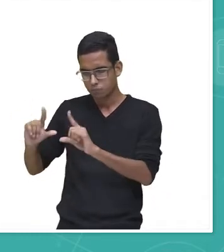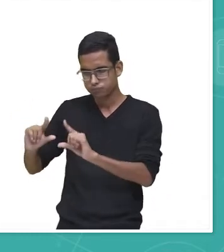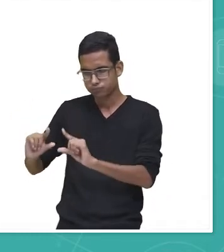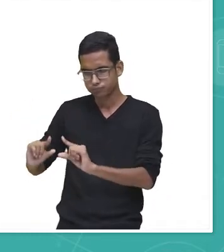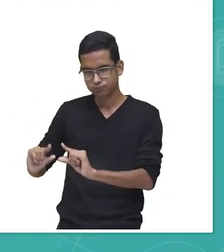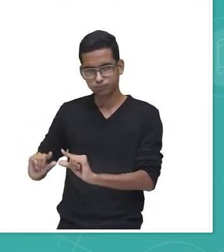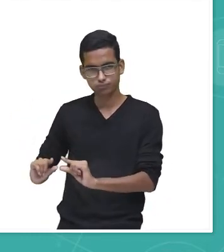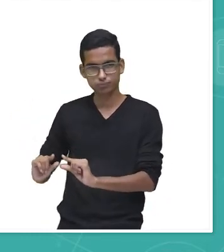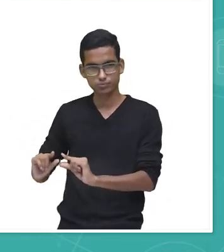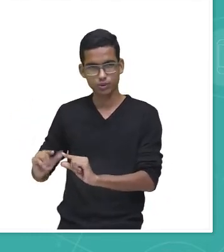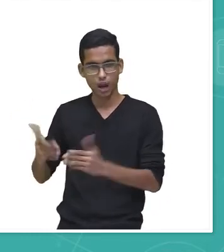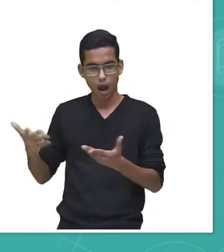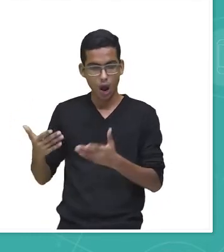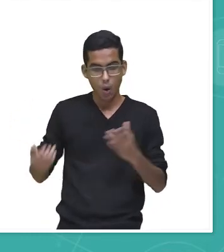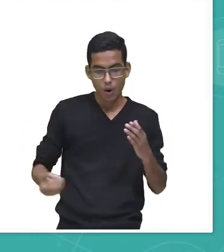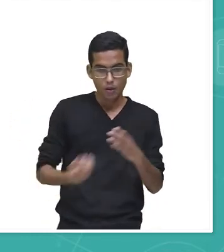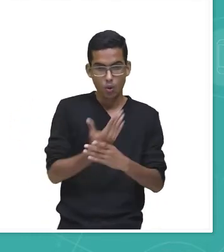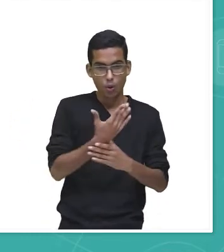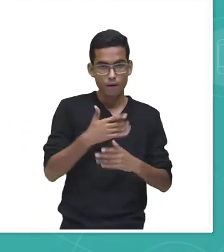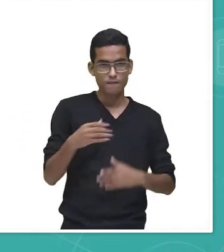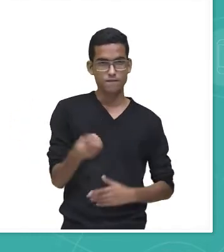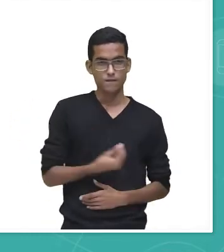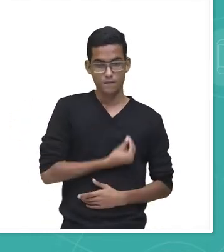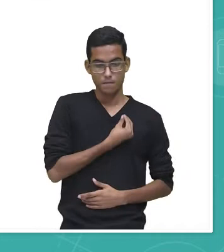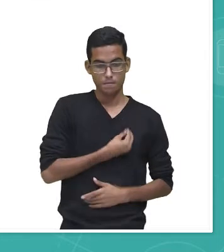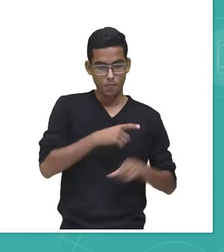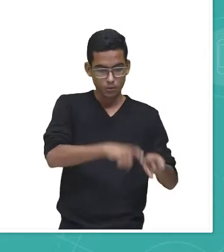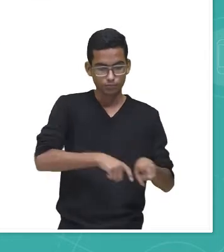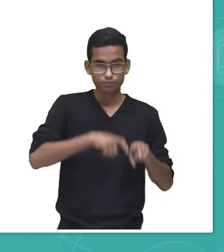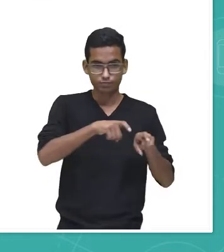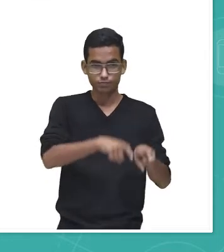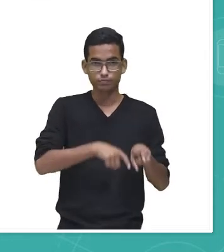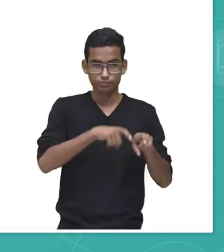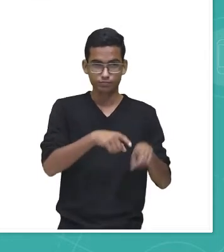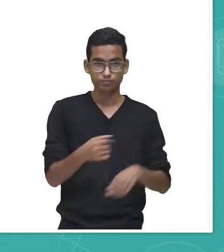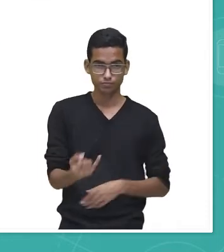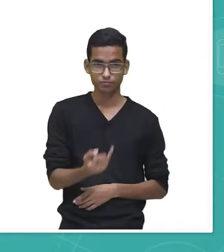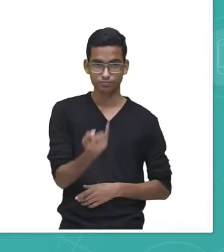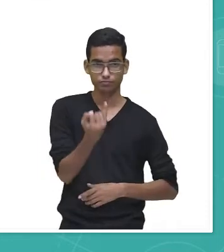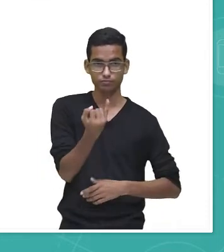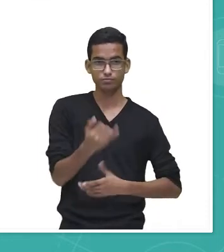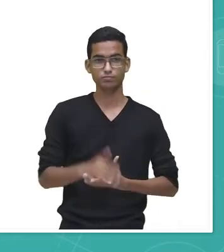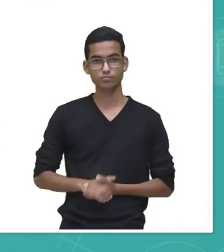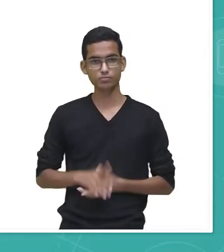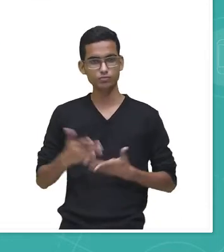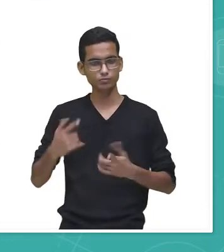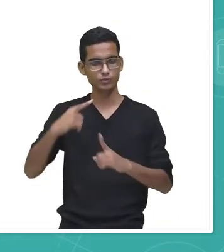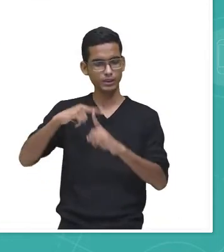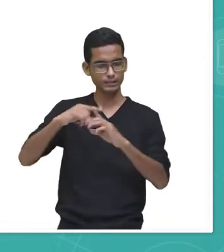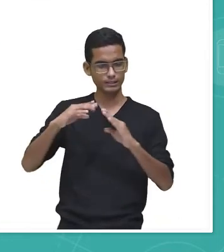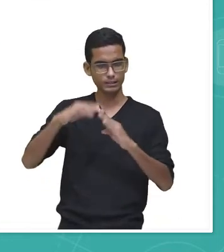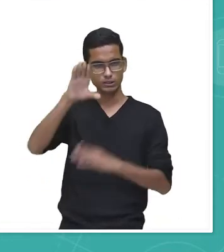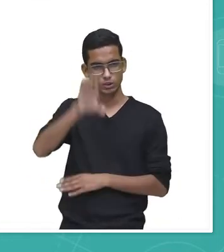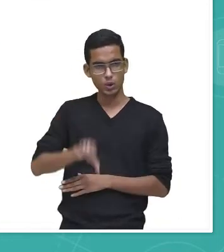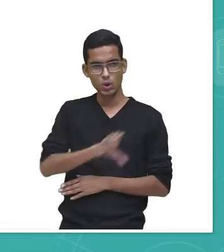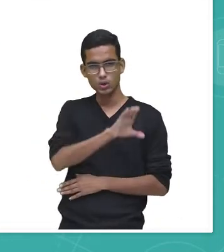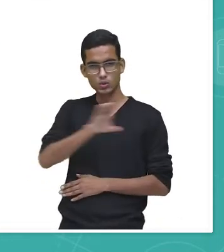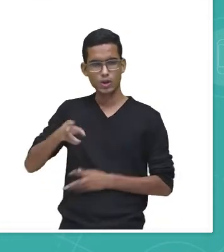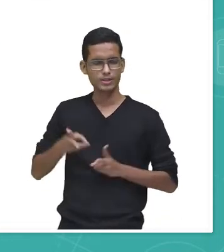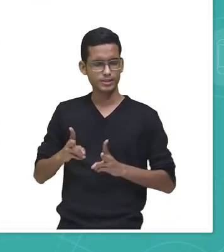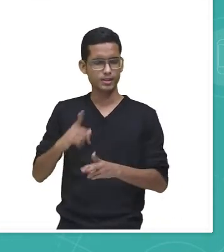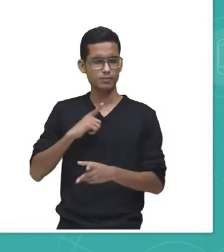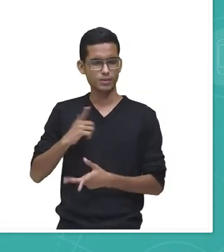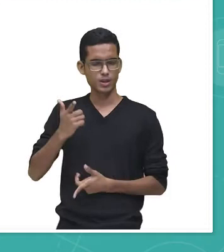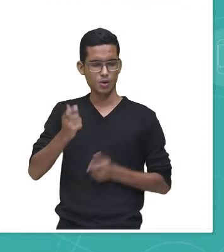momento. A Igreja Católica, ela era uma grande detentora de terras. Então, por isso que ela vai também ter esse poder.